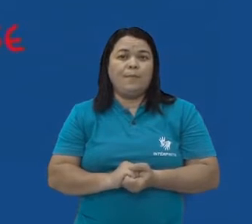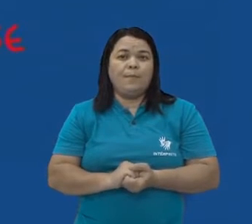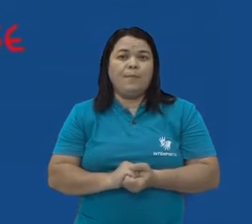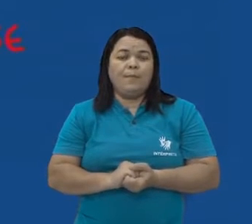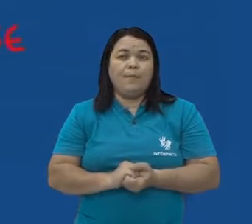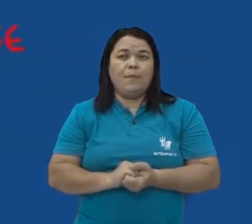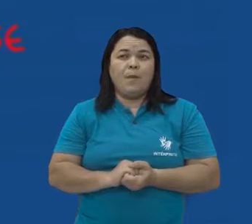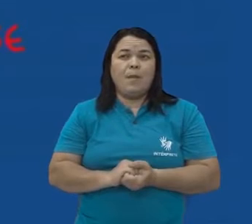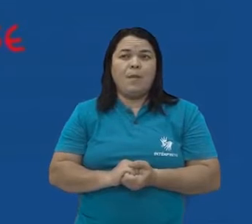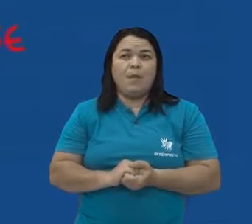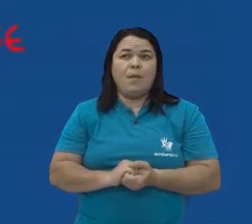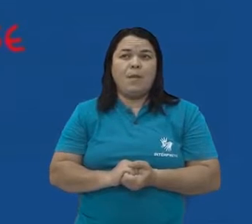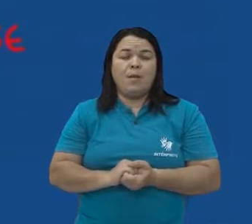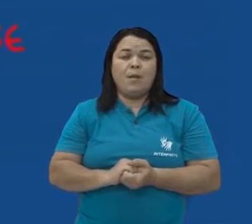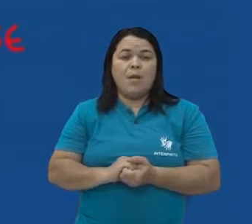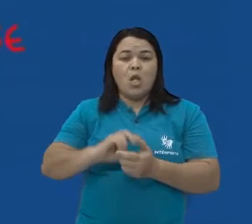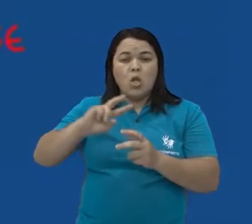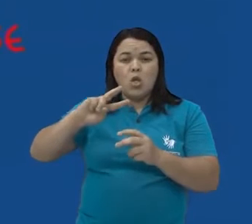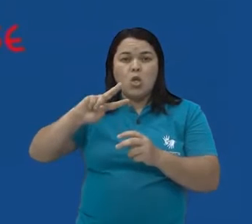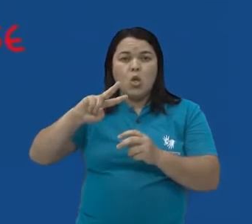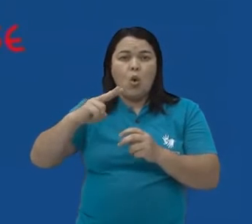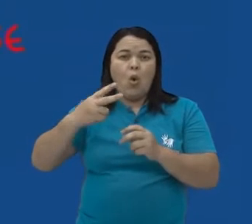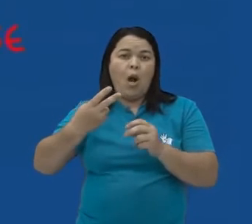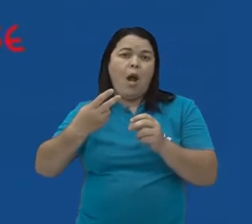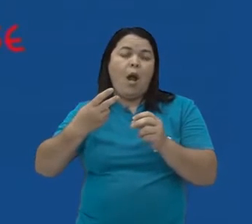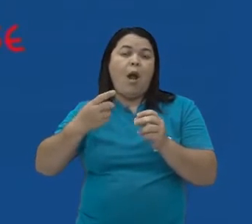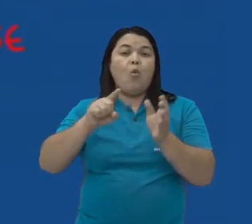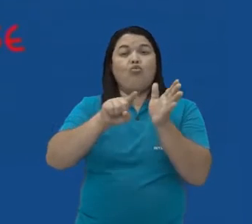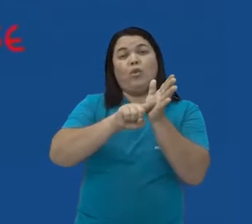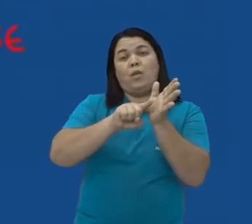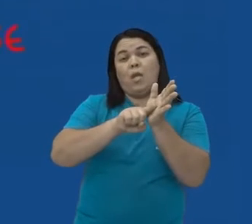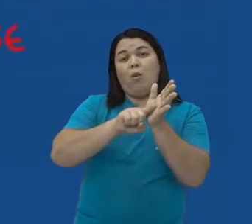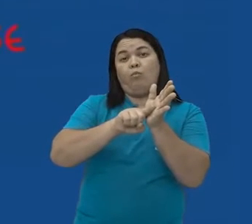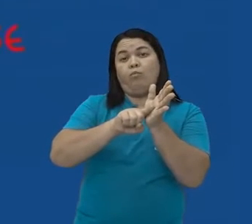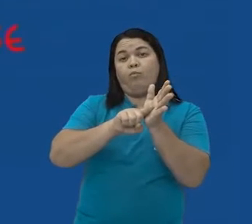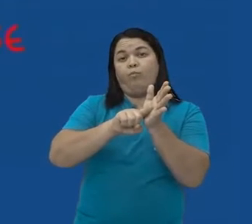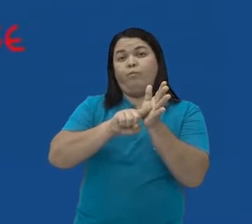é trocar o sinal do expoente.